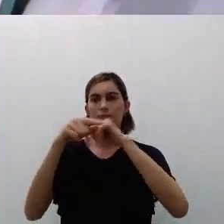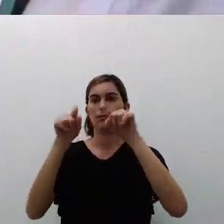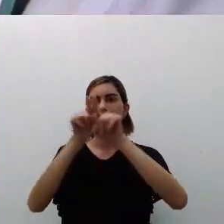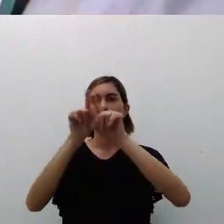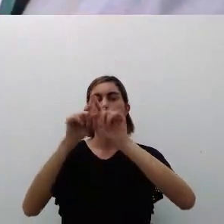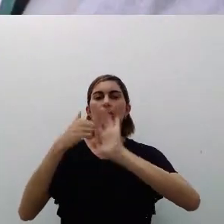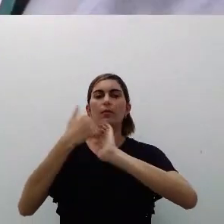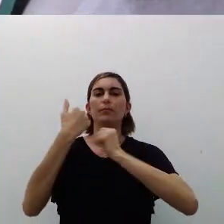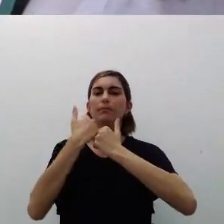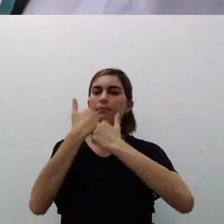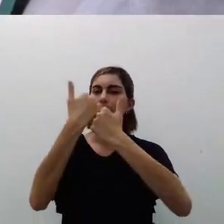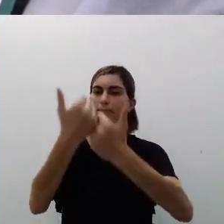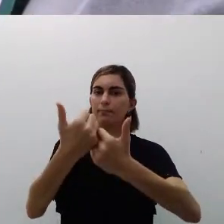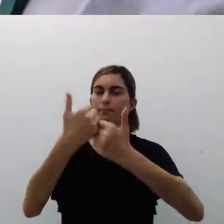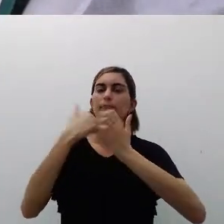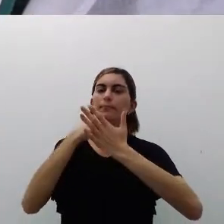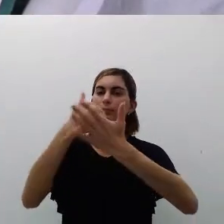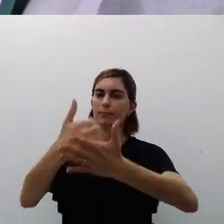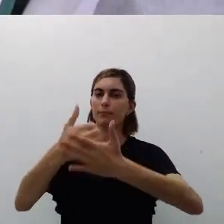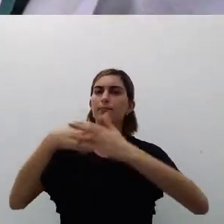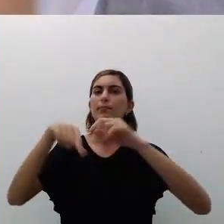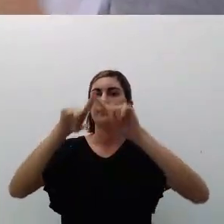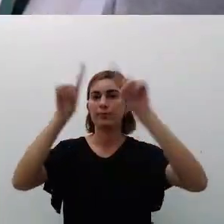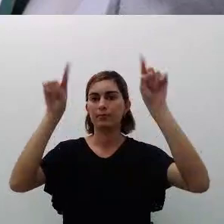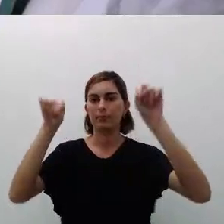visão. Do olhar,